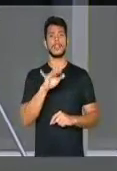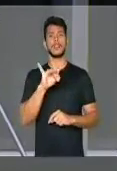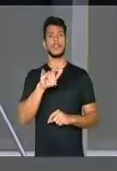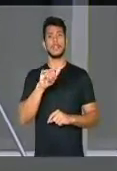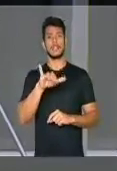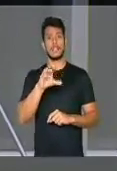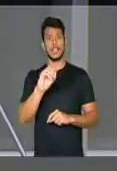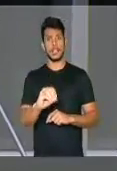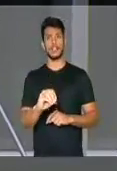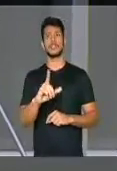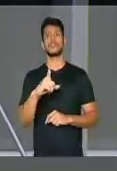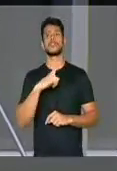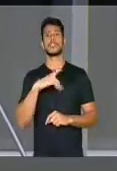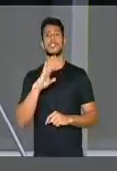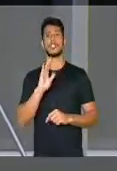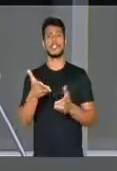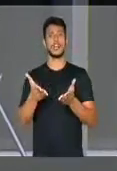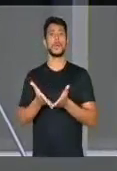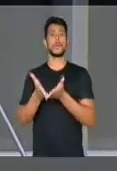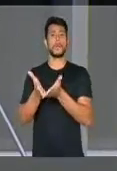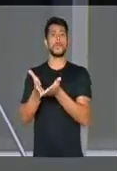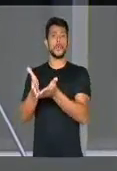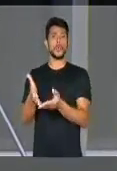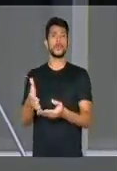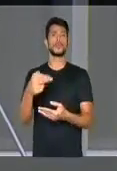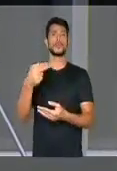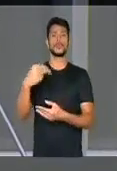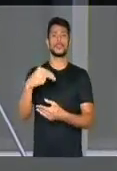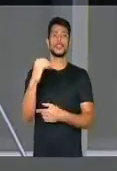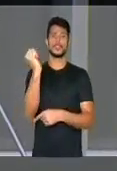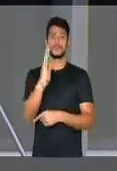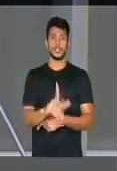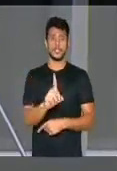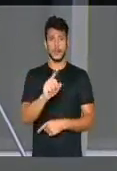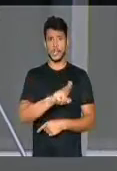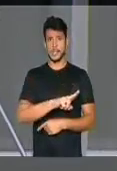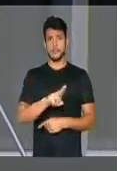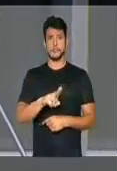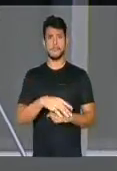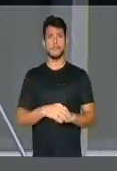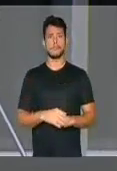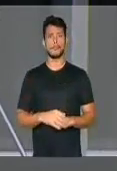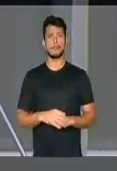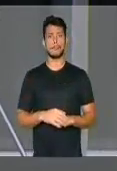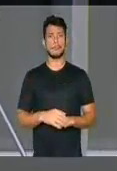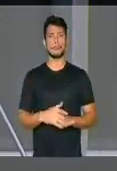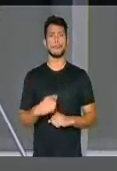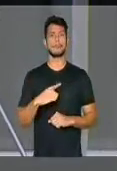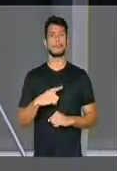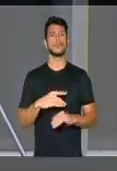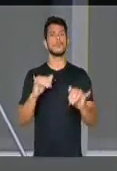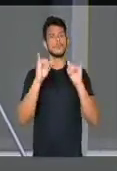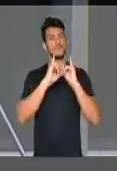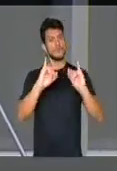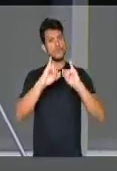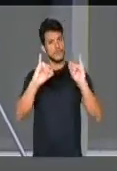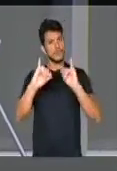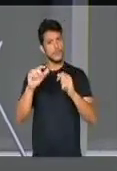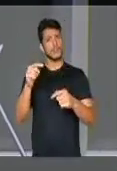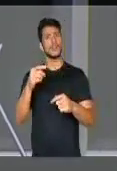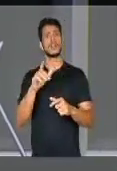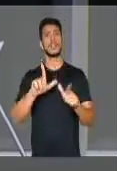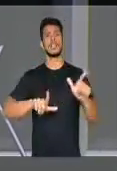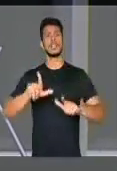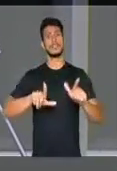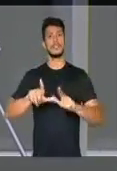complexo portuário Porto Norte Brasil, assim se chama, com grande propaganda na TV.